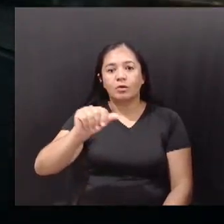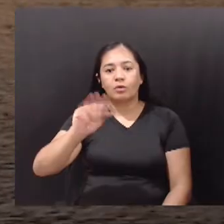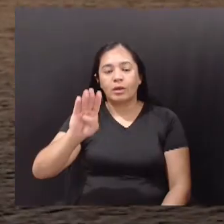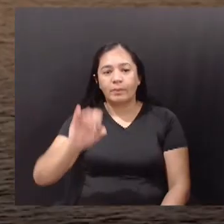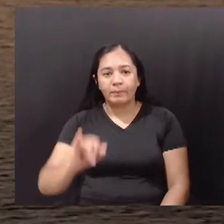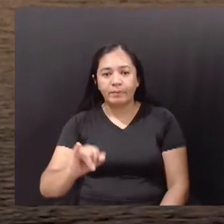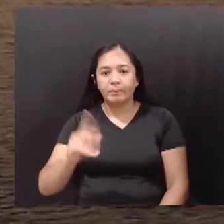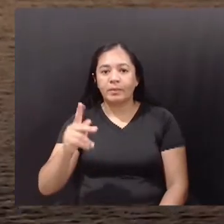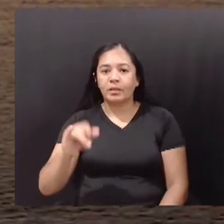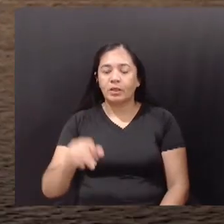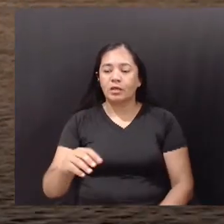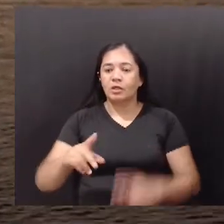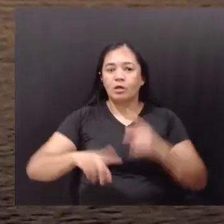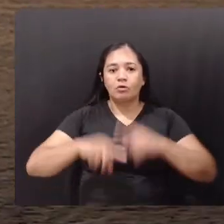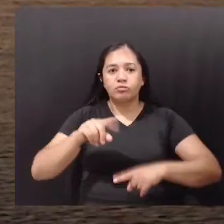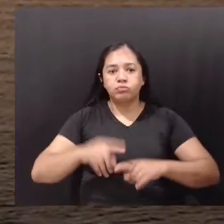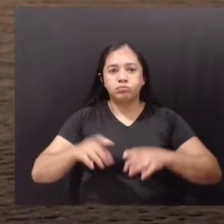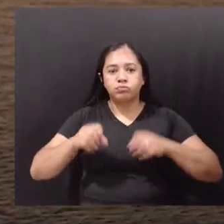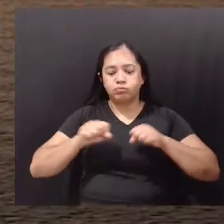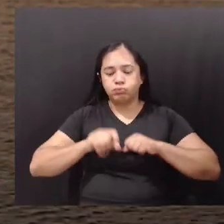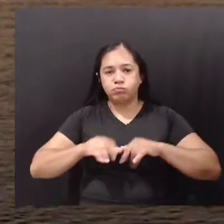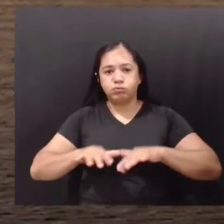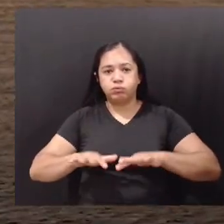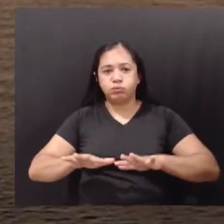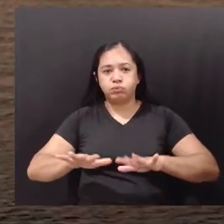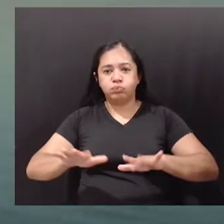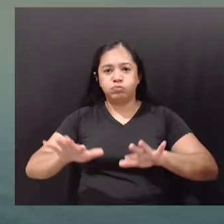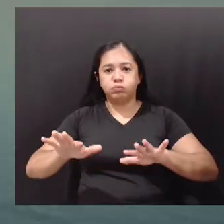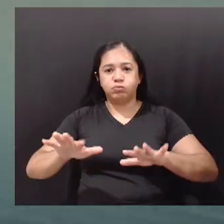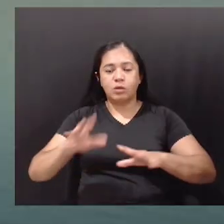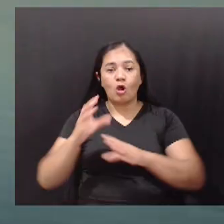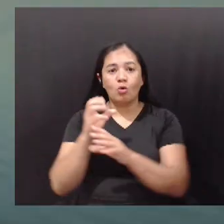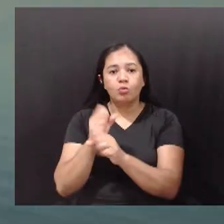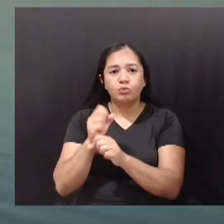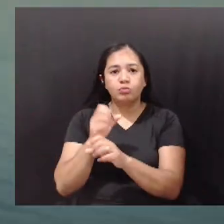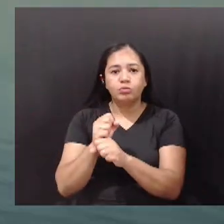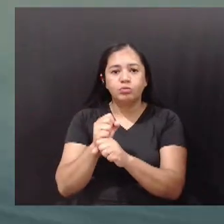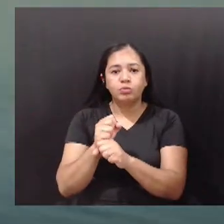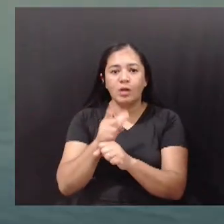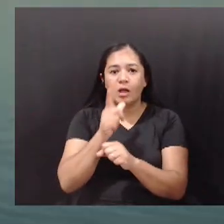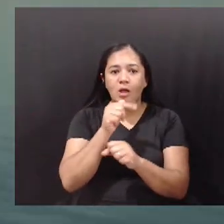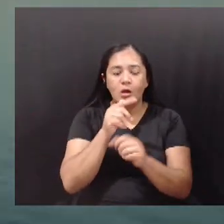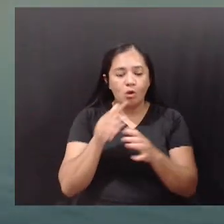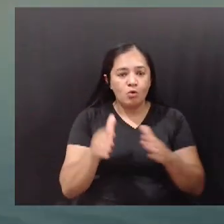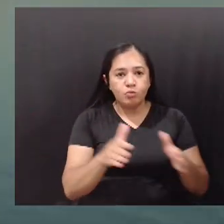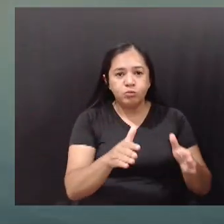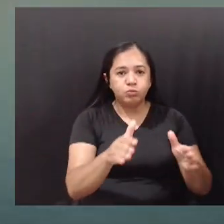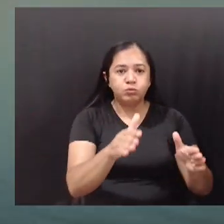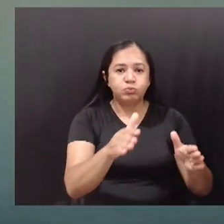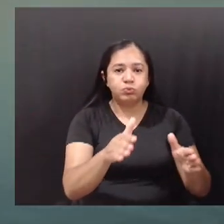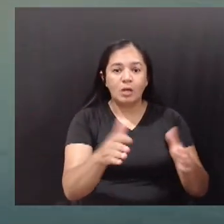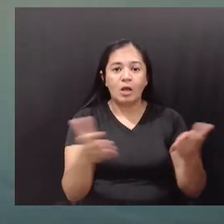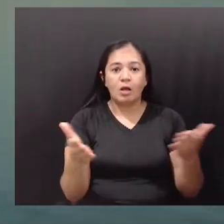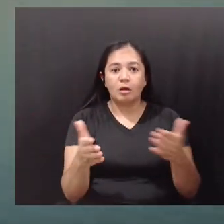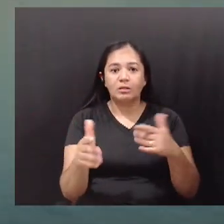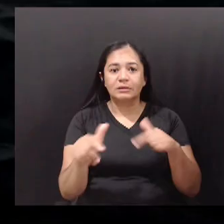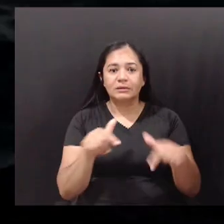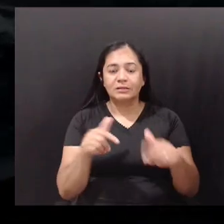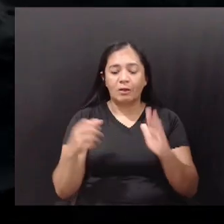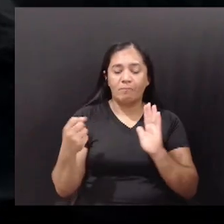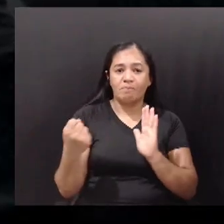substância, lançada na atmosfera, está se acumulando em bacias hidrográficas, atuando como um marcador